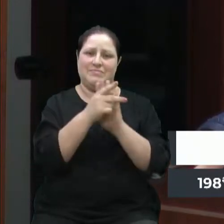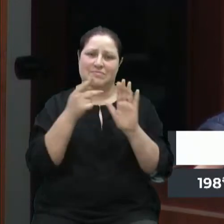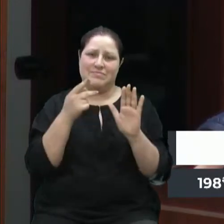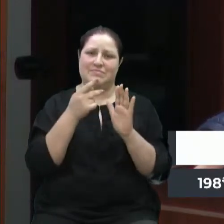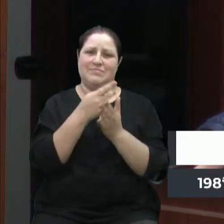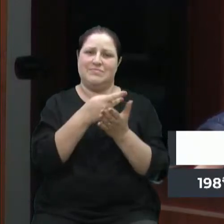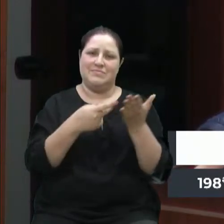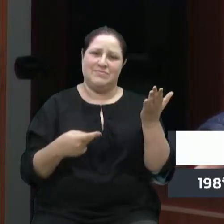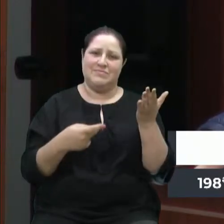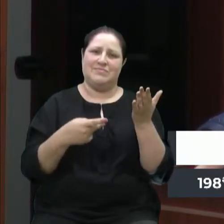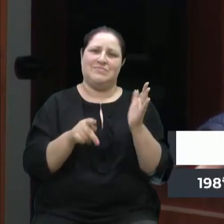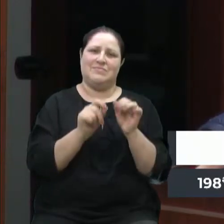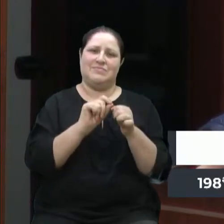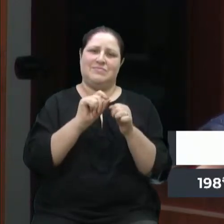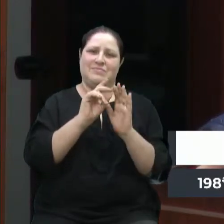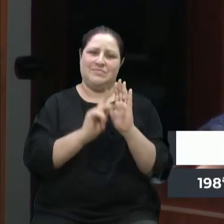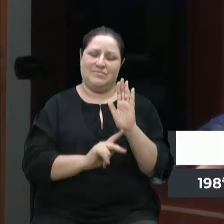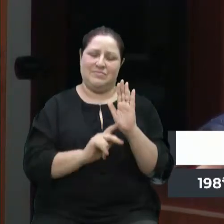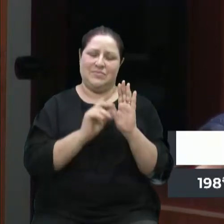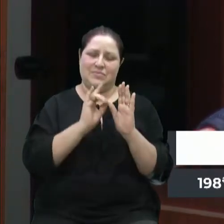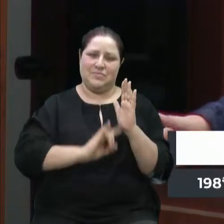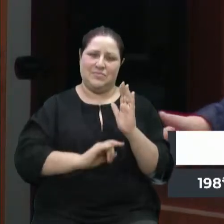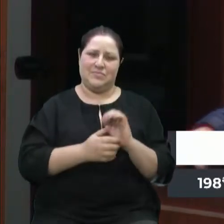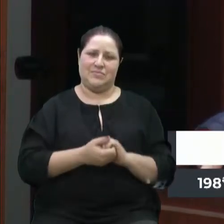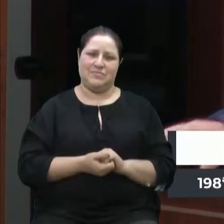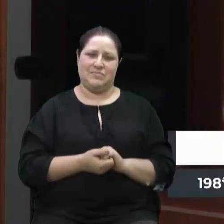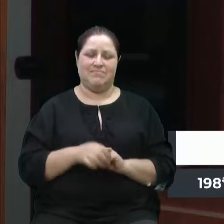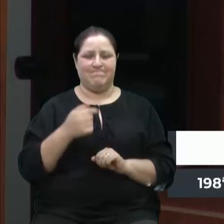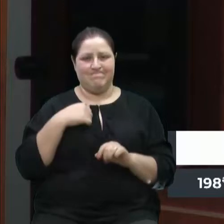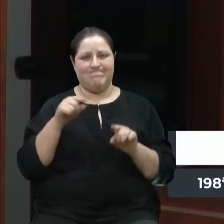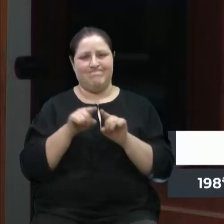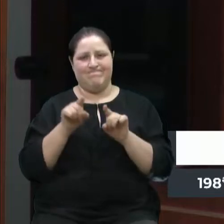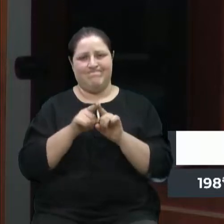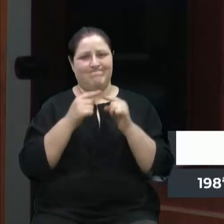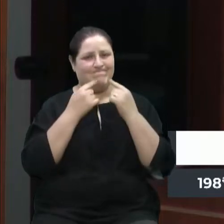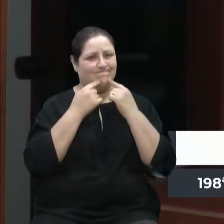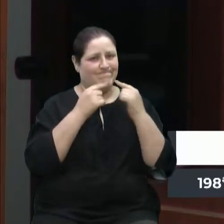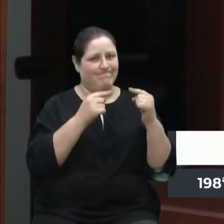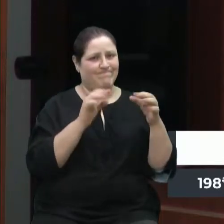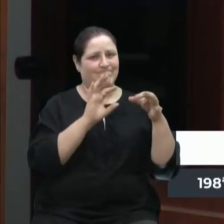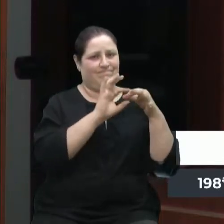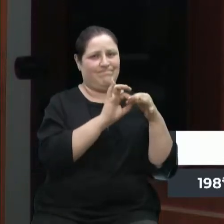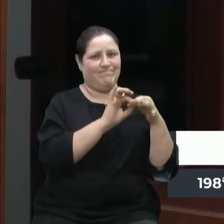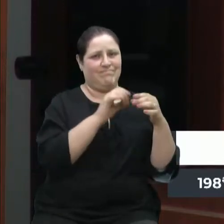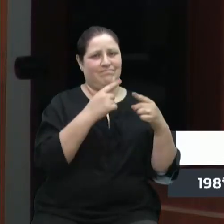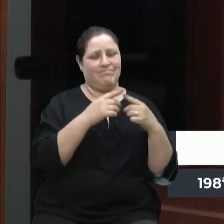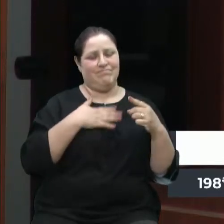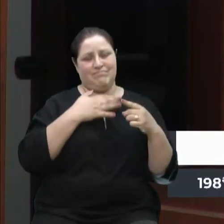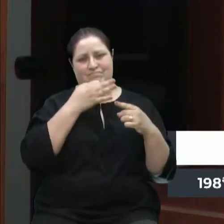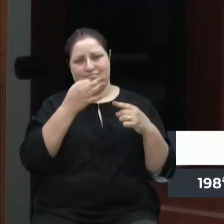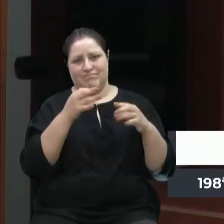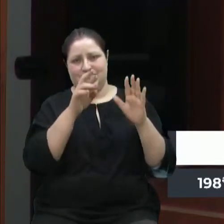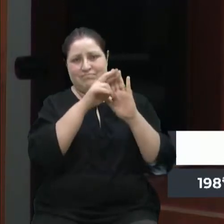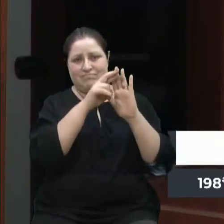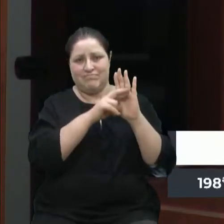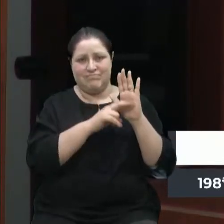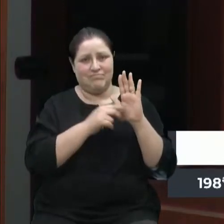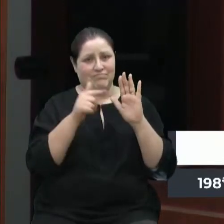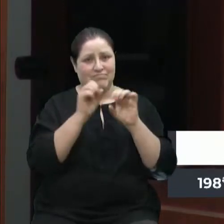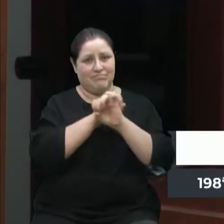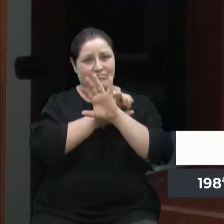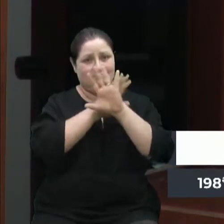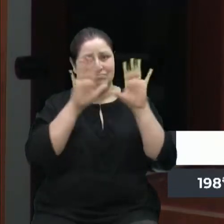corroboro com essa crítica que ele faz, porque, na minha visão, né, os critérios não foram bem